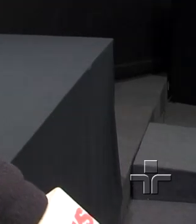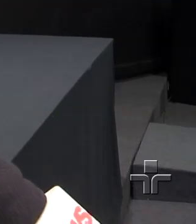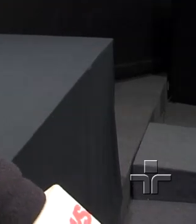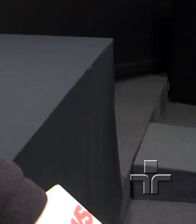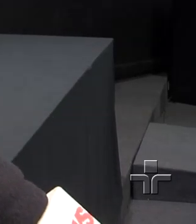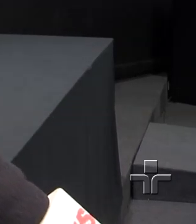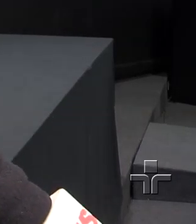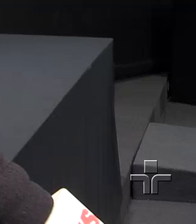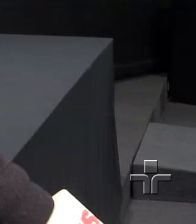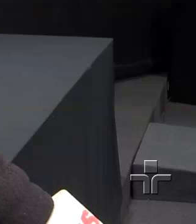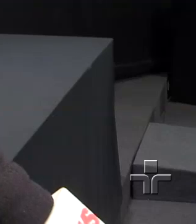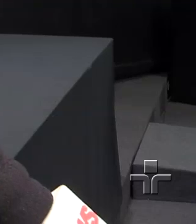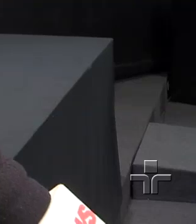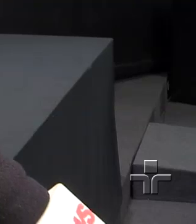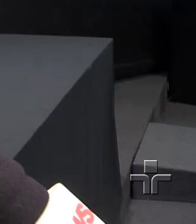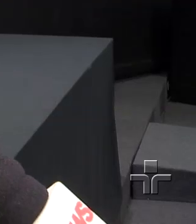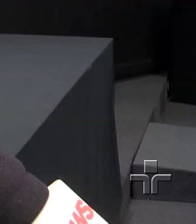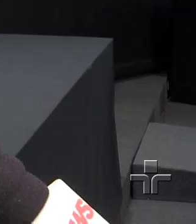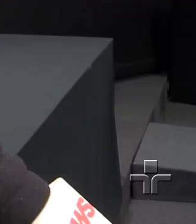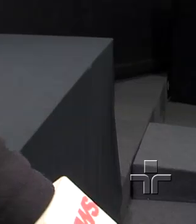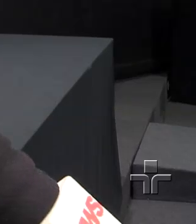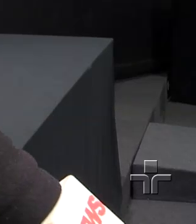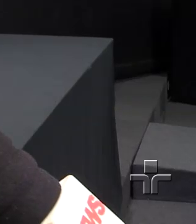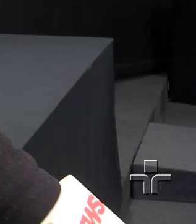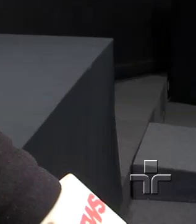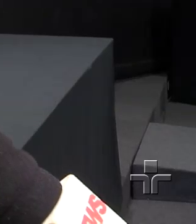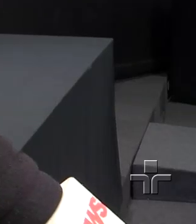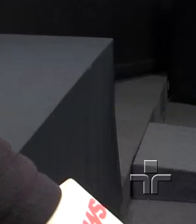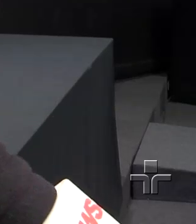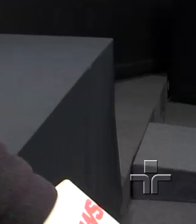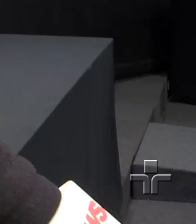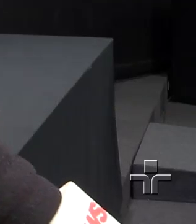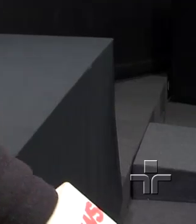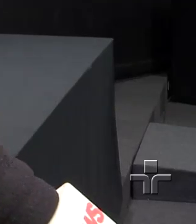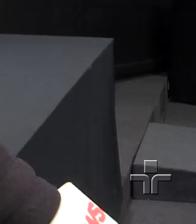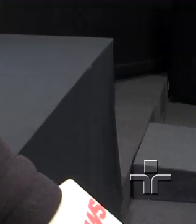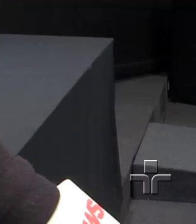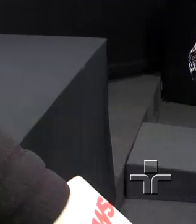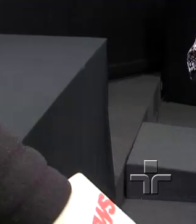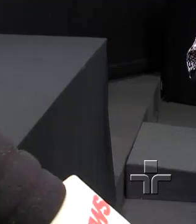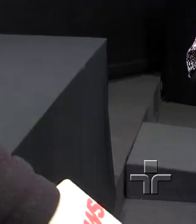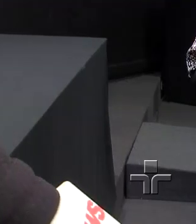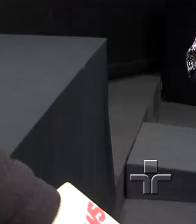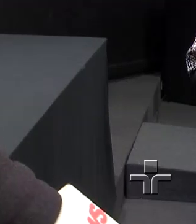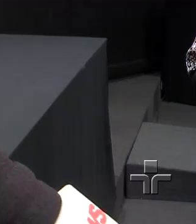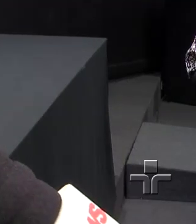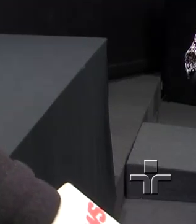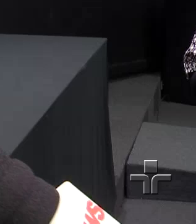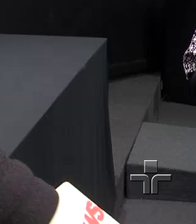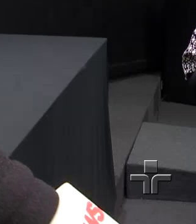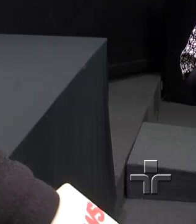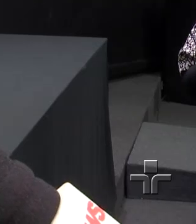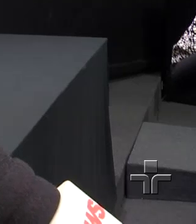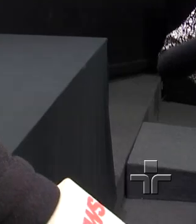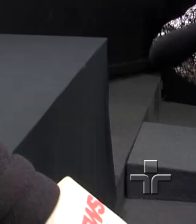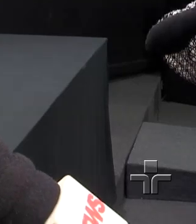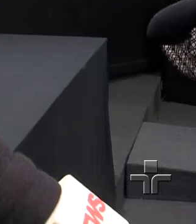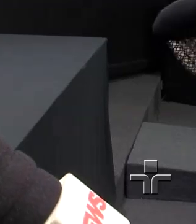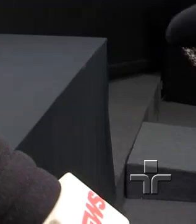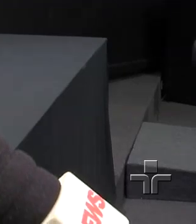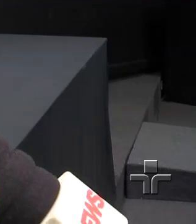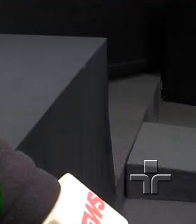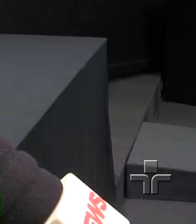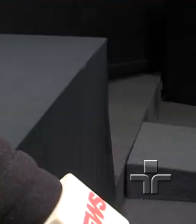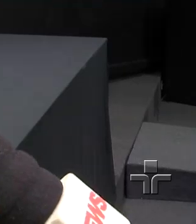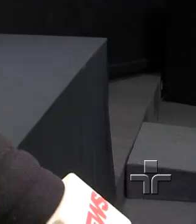verdadeiramente foi violentada, sofreu essa violência, ela pode imaginar que não